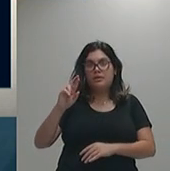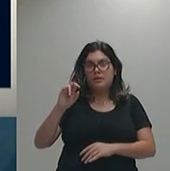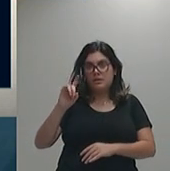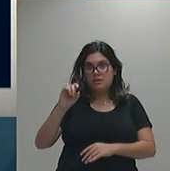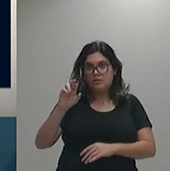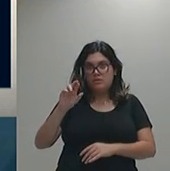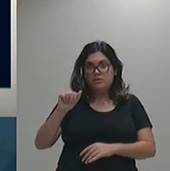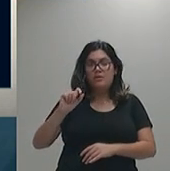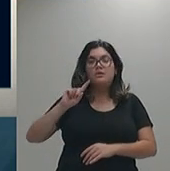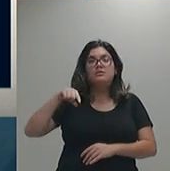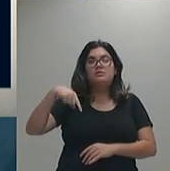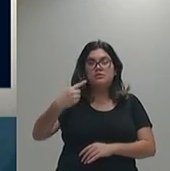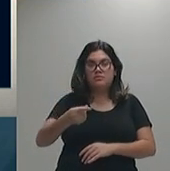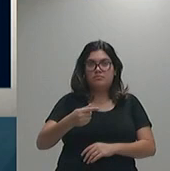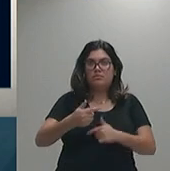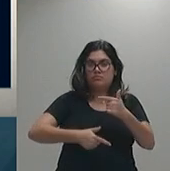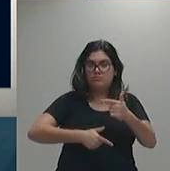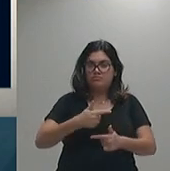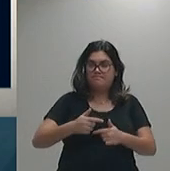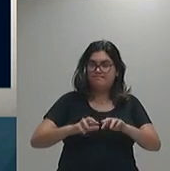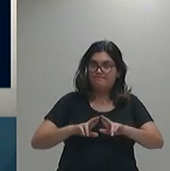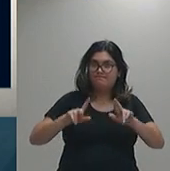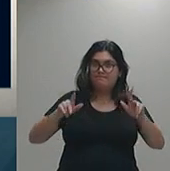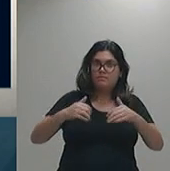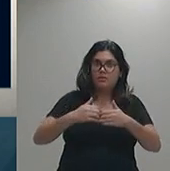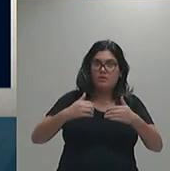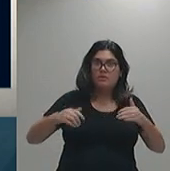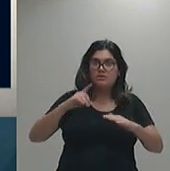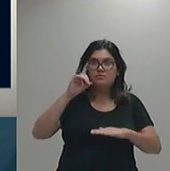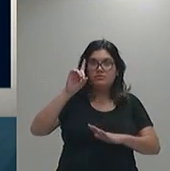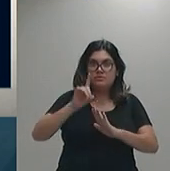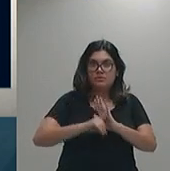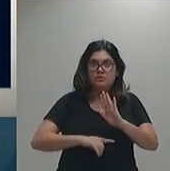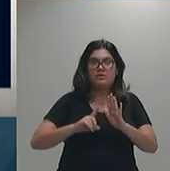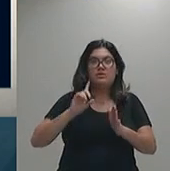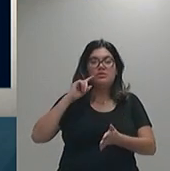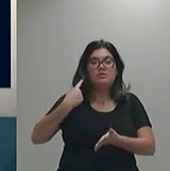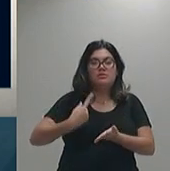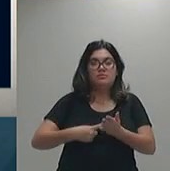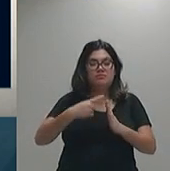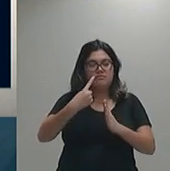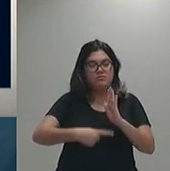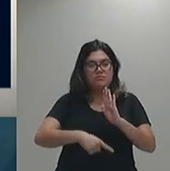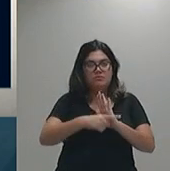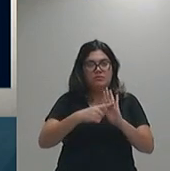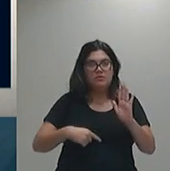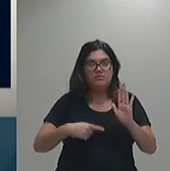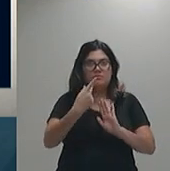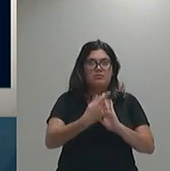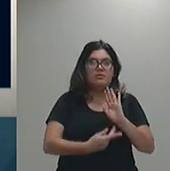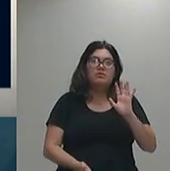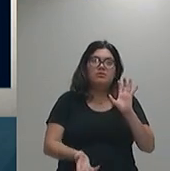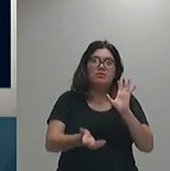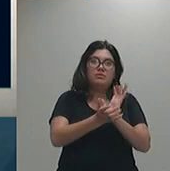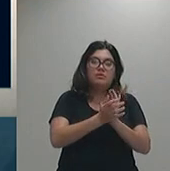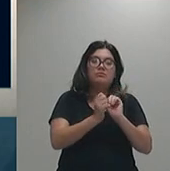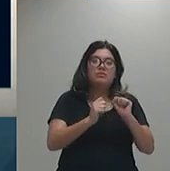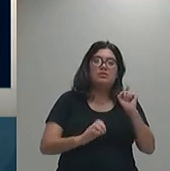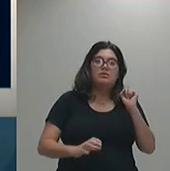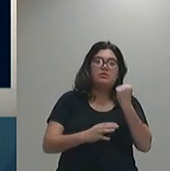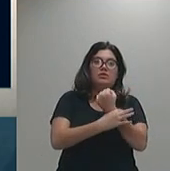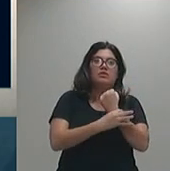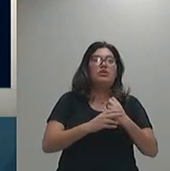exercício regular do direito a rescisão unilateral do plano coletivo deverá assegurar a continuidade